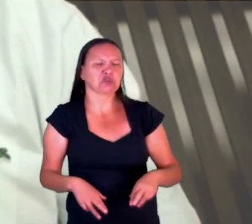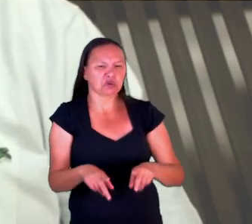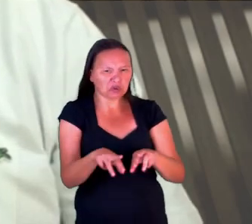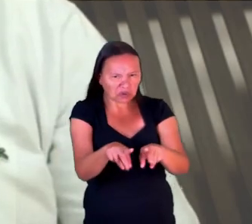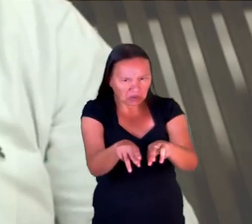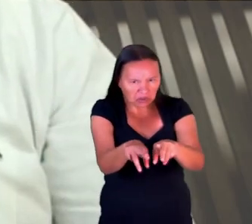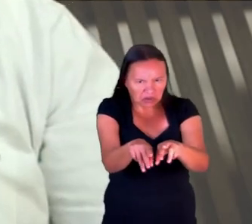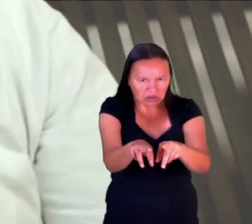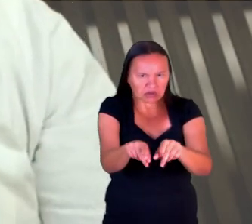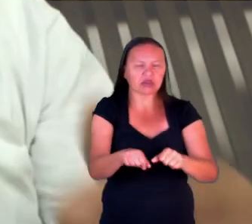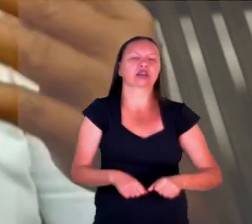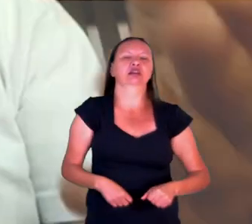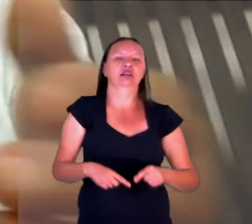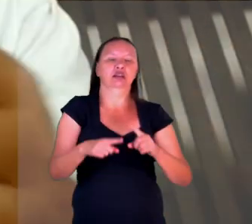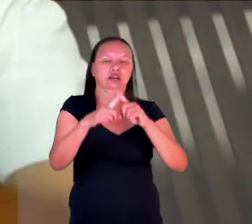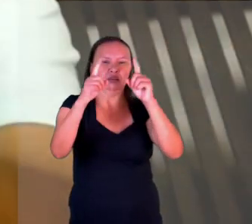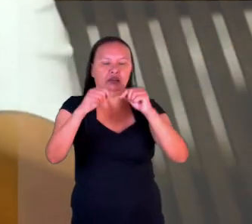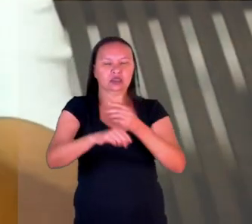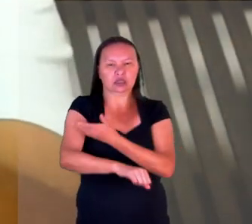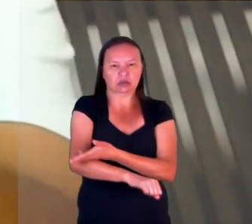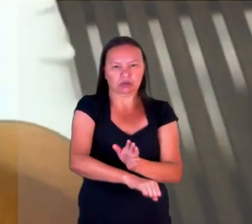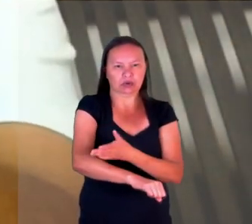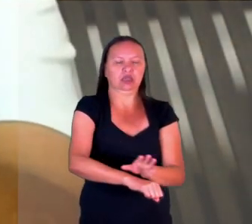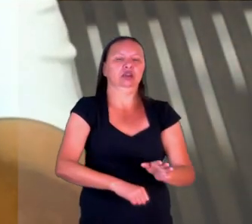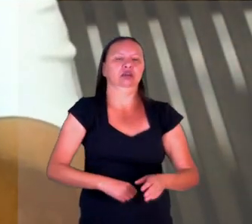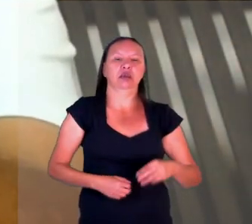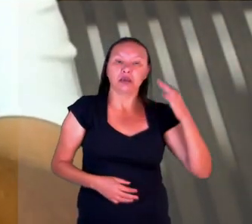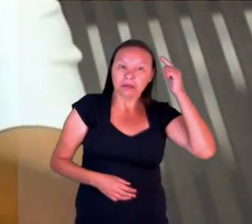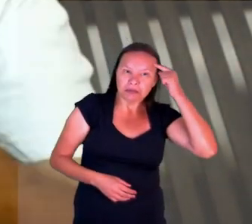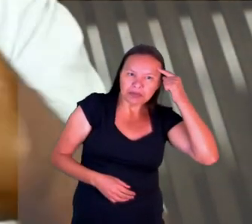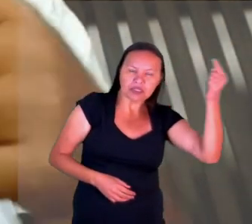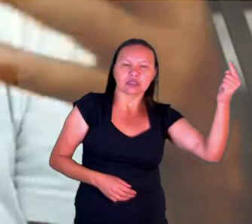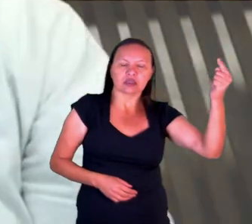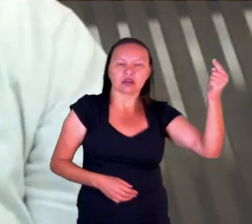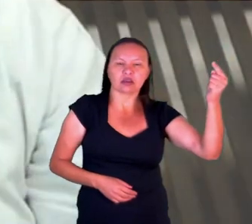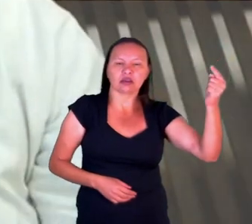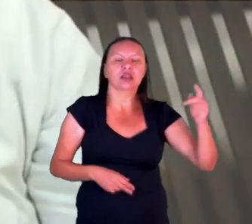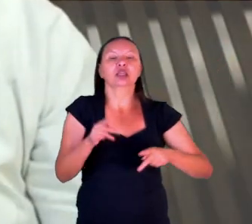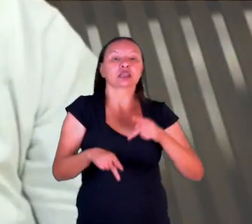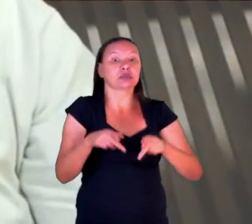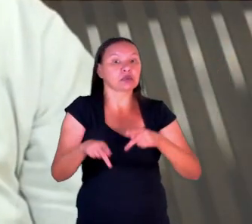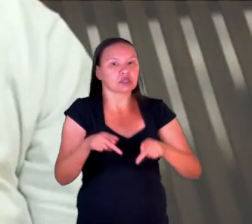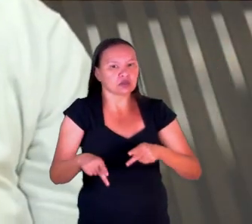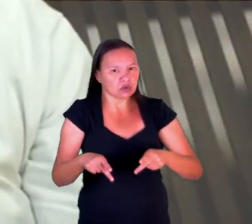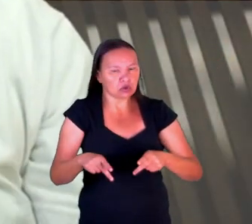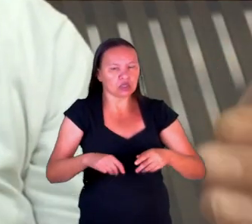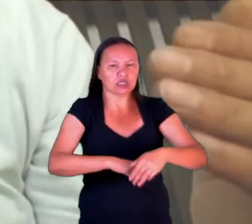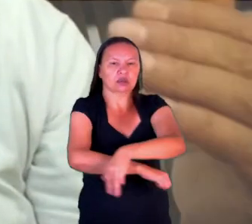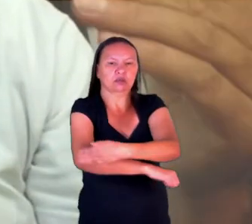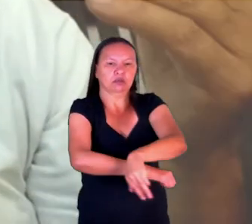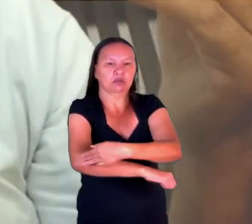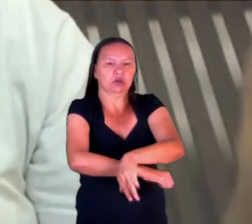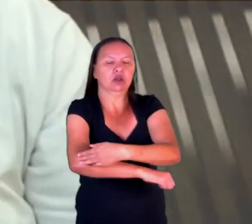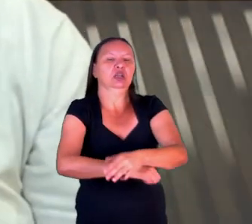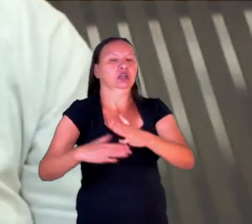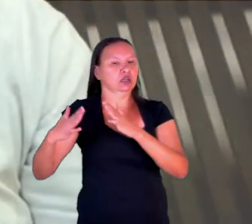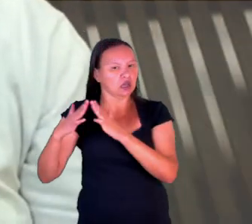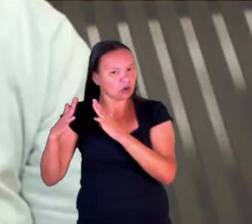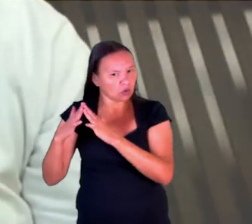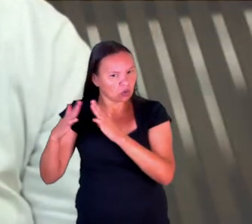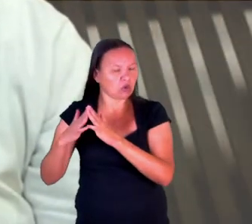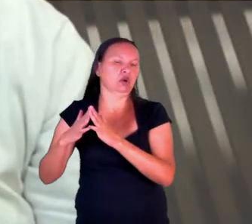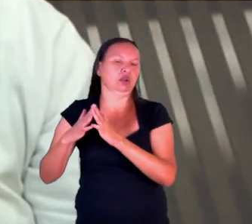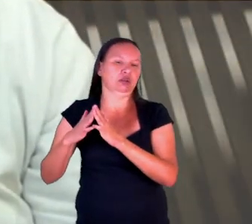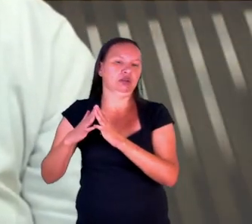Castelo Branco aqui em Belo Horizonte mas é é preciso pensar que a população de rua extrapolou essas fronteiras né a eh as próprias as